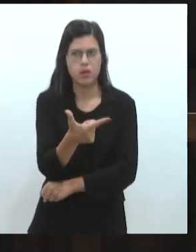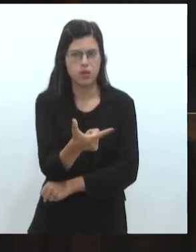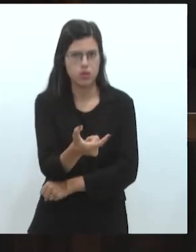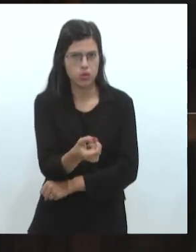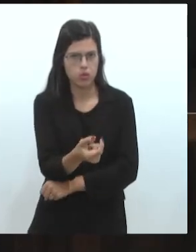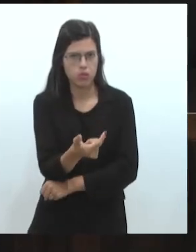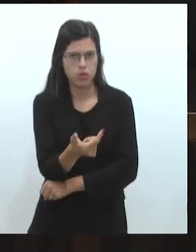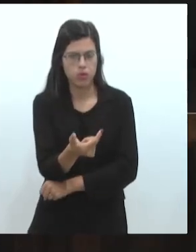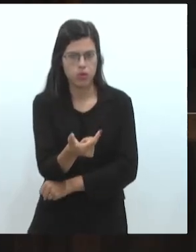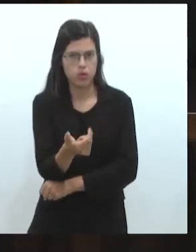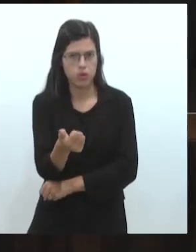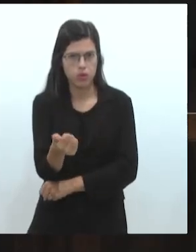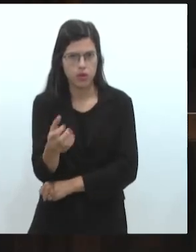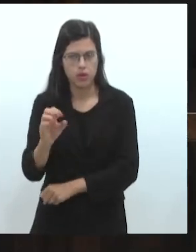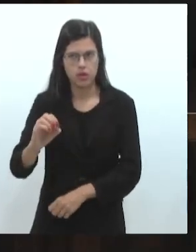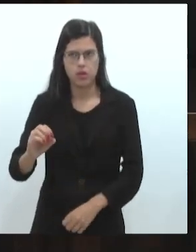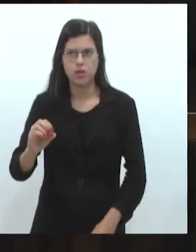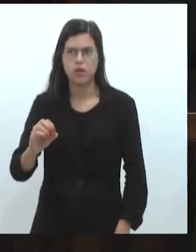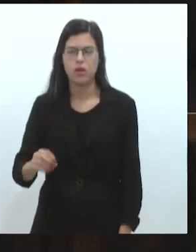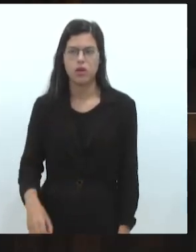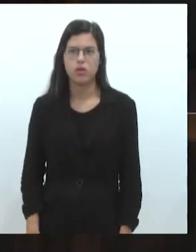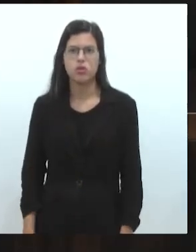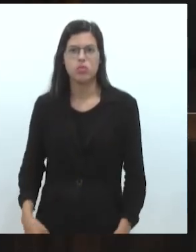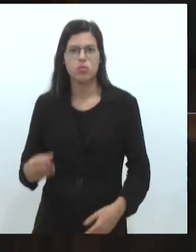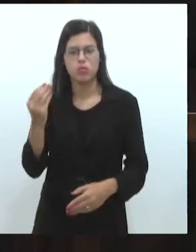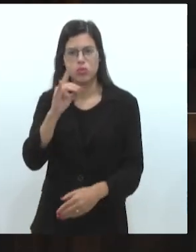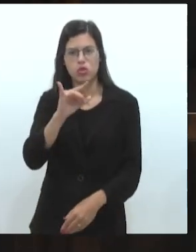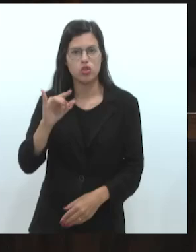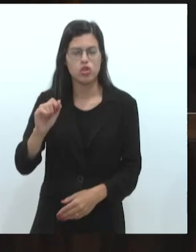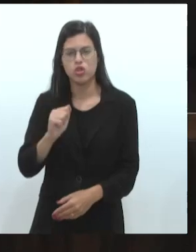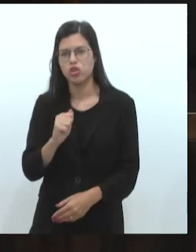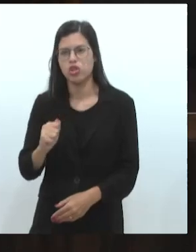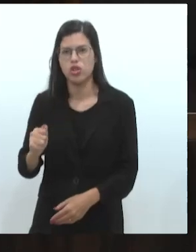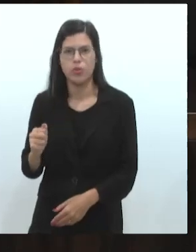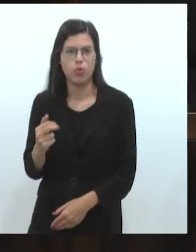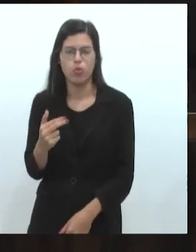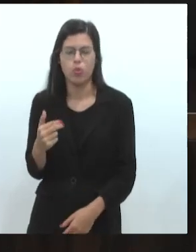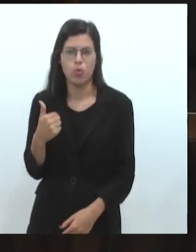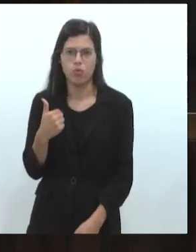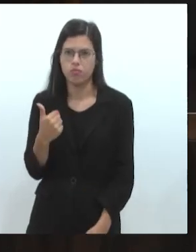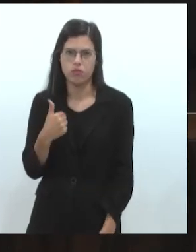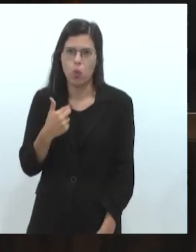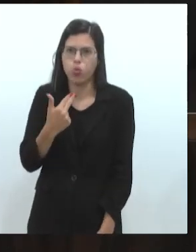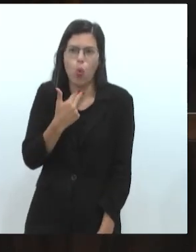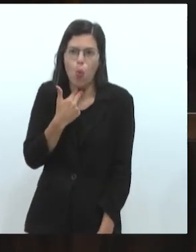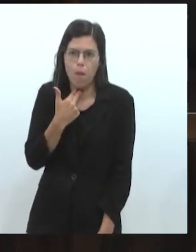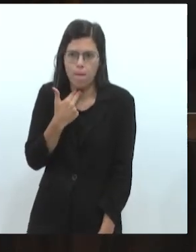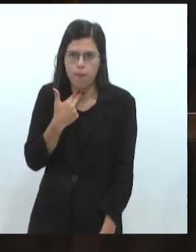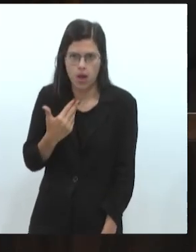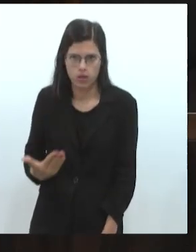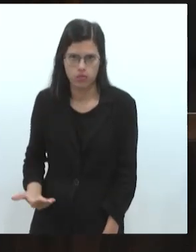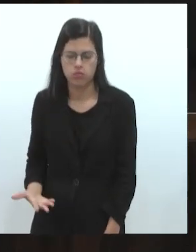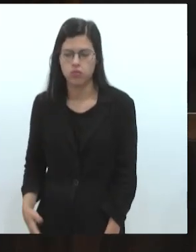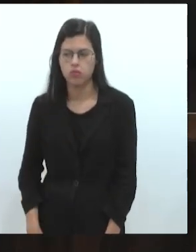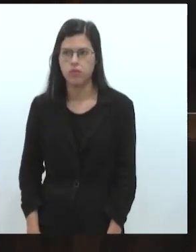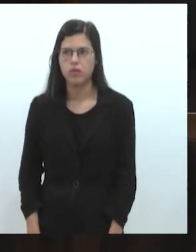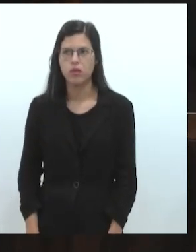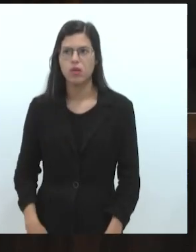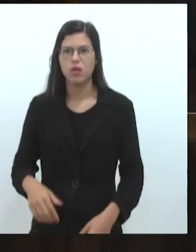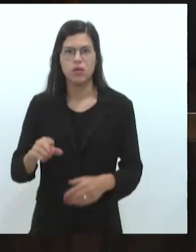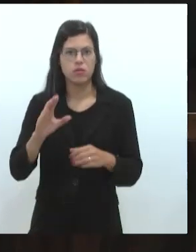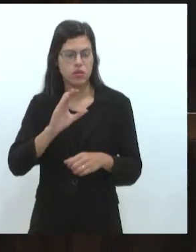instituindo o dia do Não Me Perturbe. Pareceres da Comissão de Constituição e Justiça